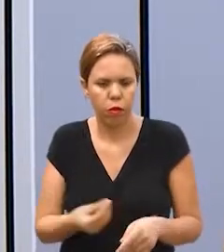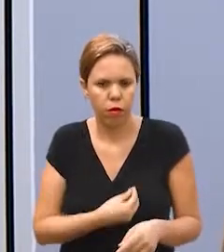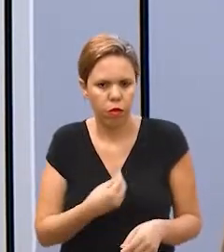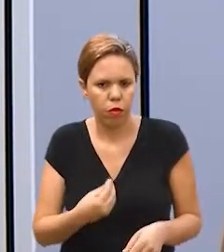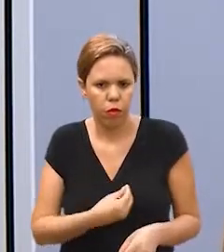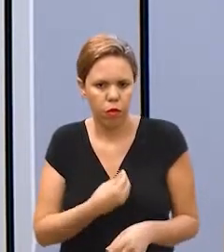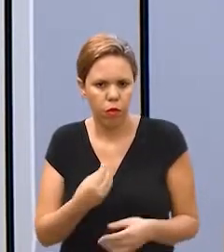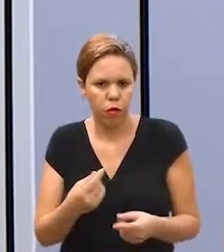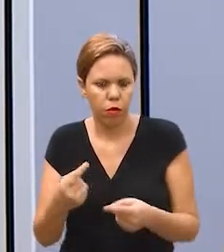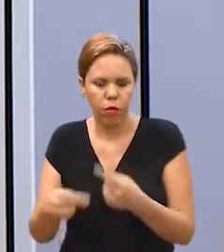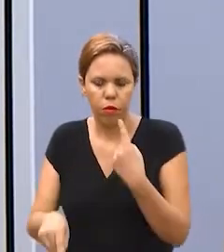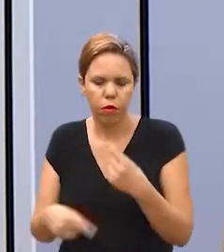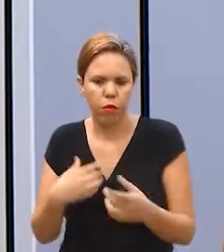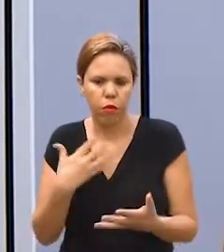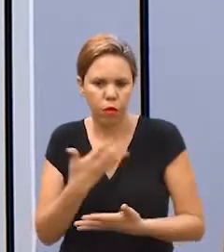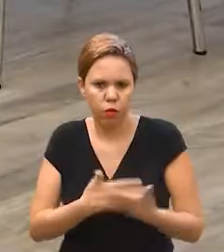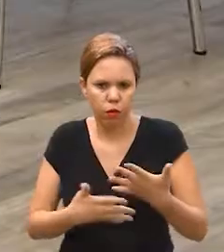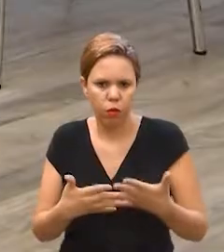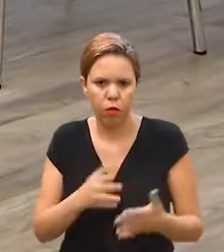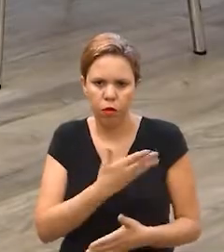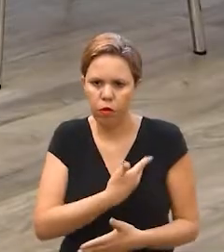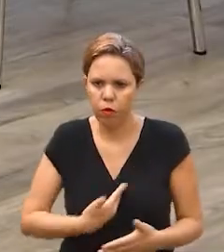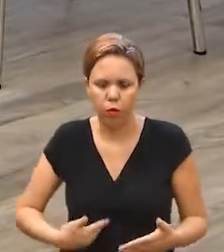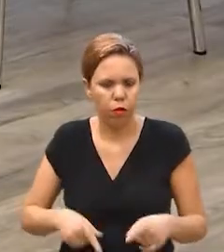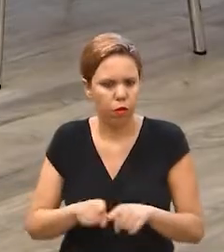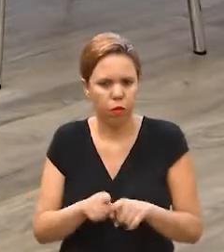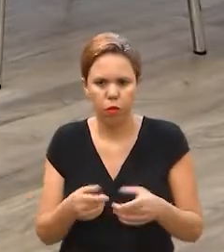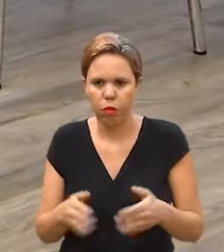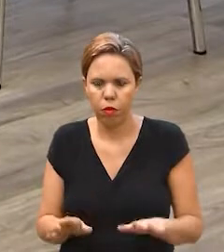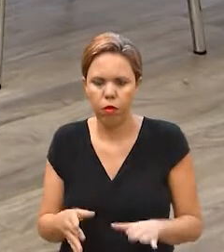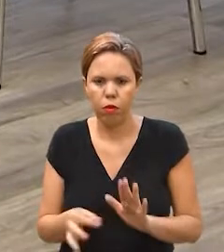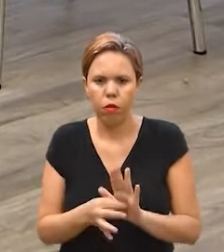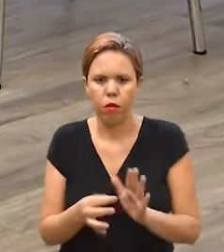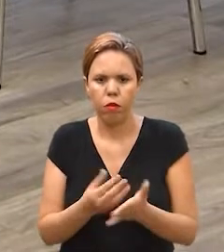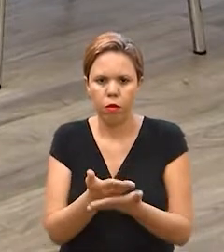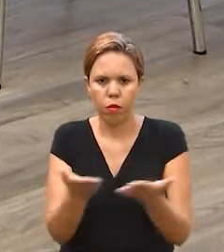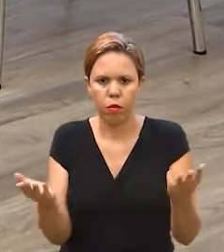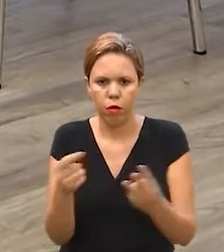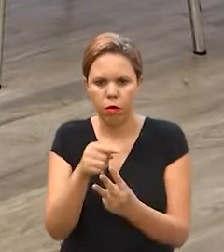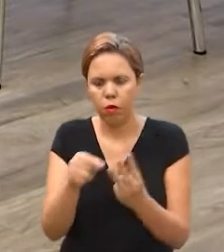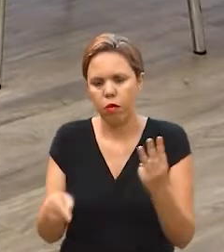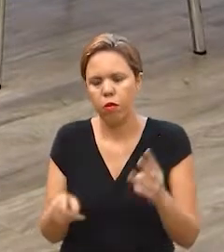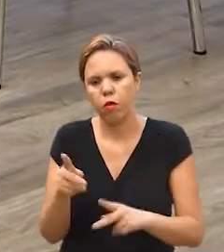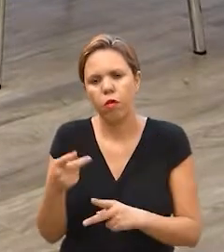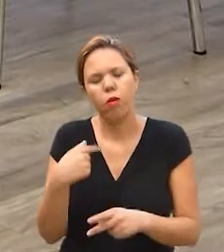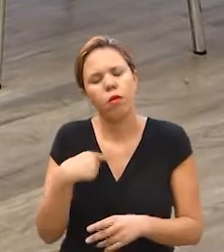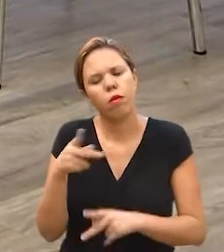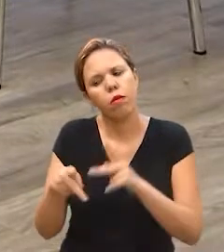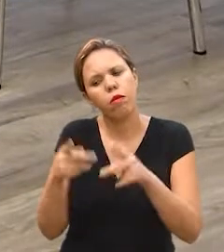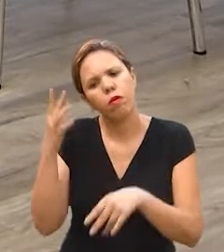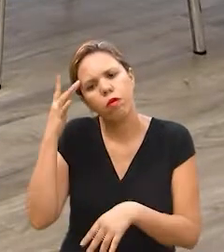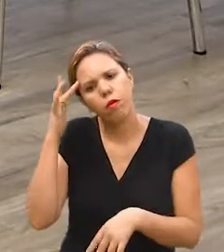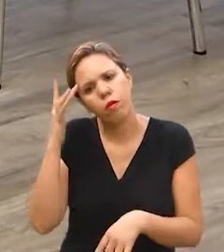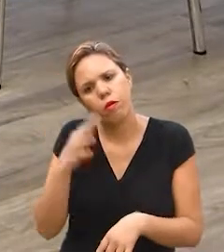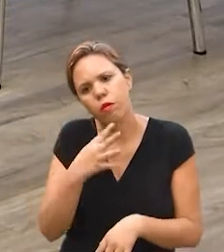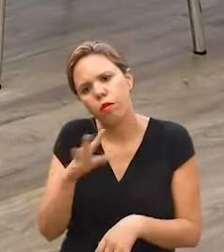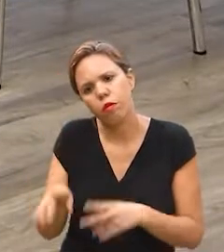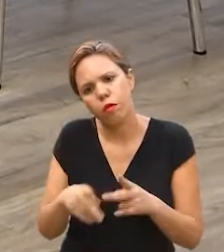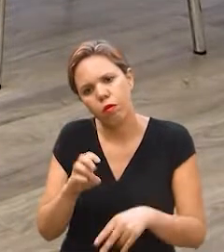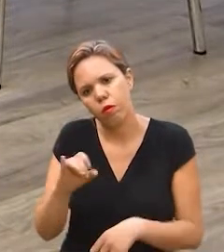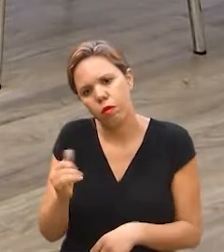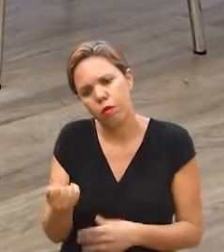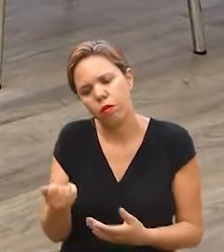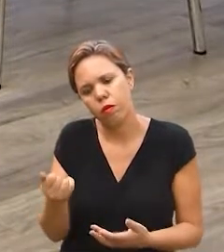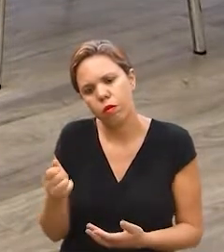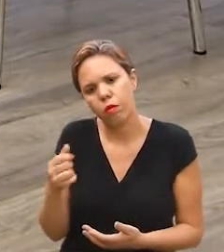próprio Estado, de alguma forma, não permitiu. Na opinião de vocês, muita gente também desconhece o EJA, vereadora? Com certeza,